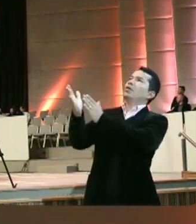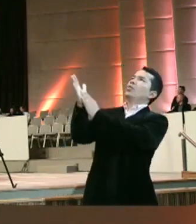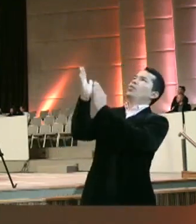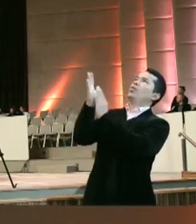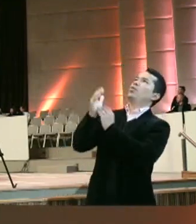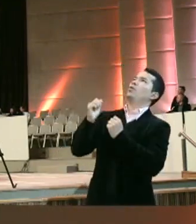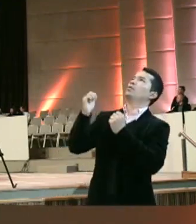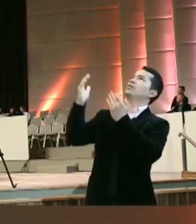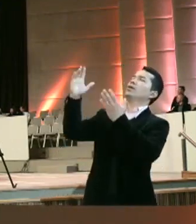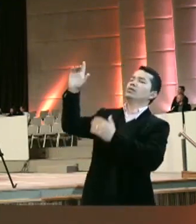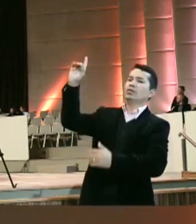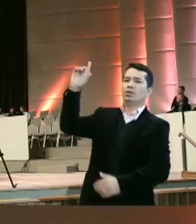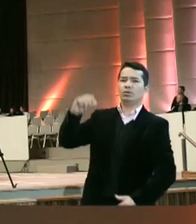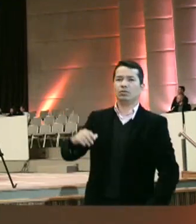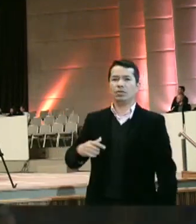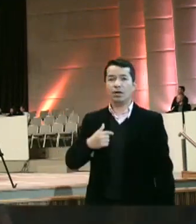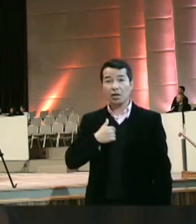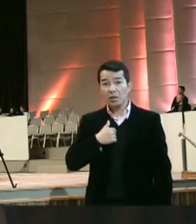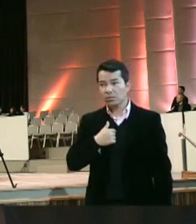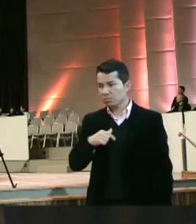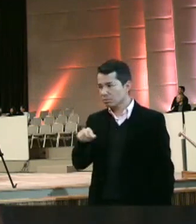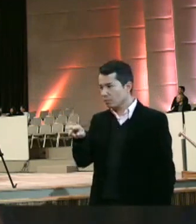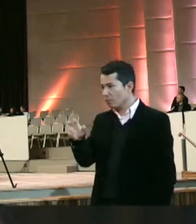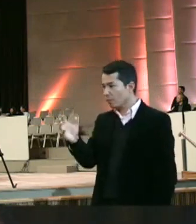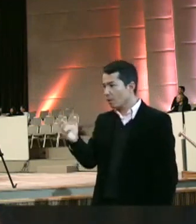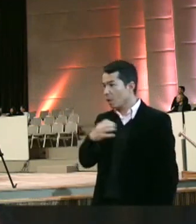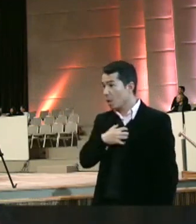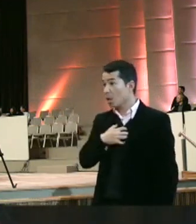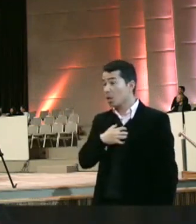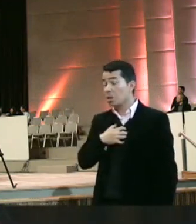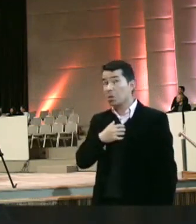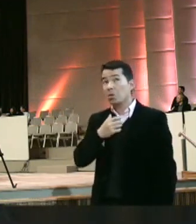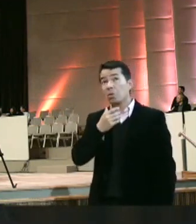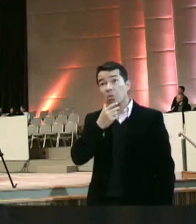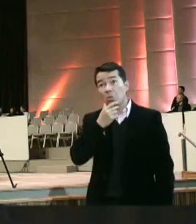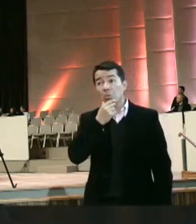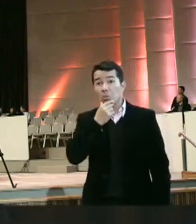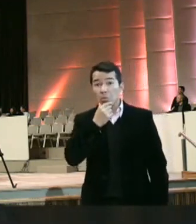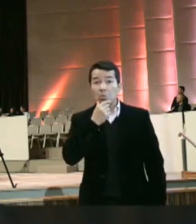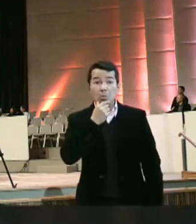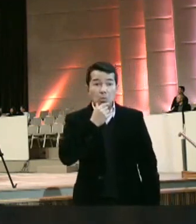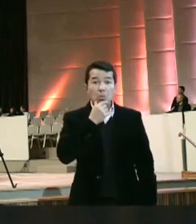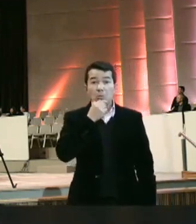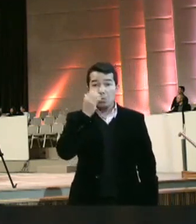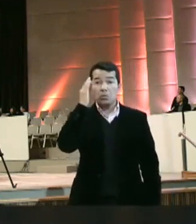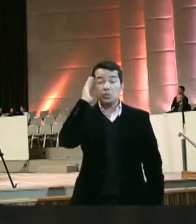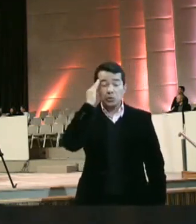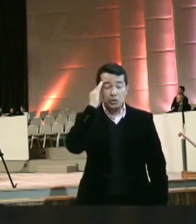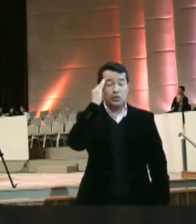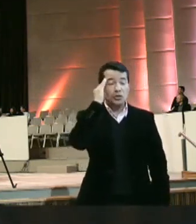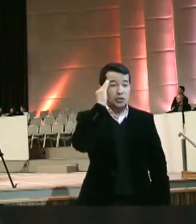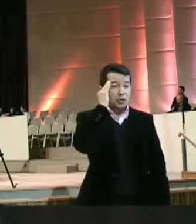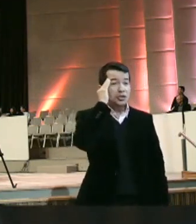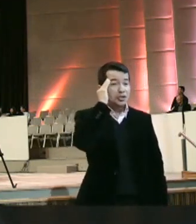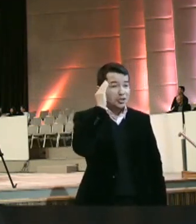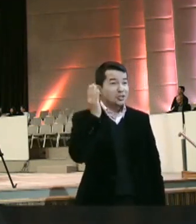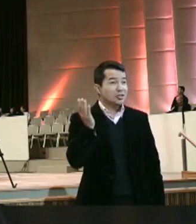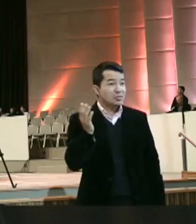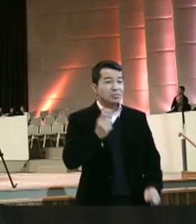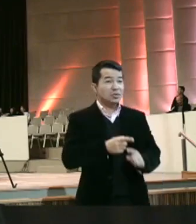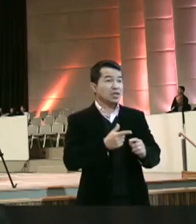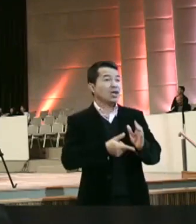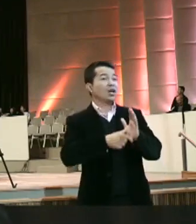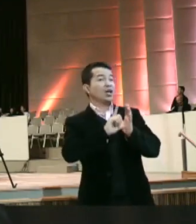Ah, tá bom. É interessante como às vezes a nossa religiosidade, a nossa maneira de adorar a